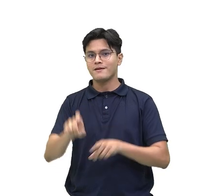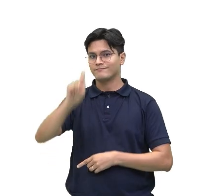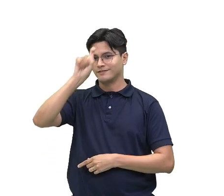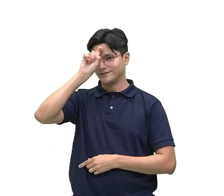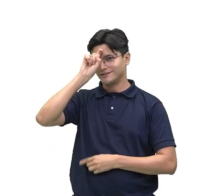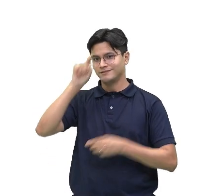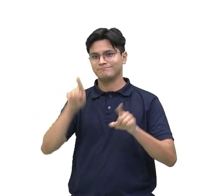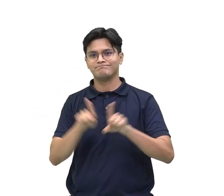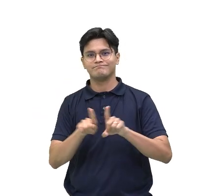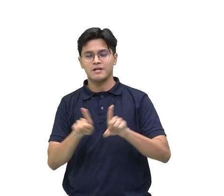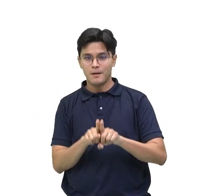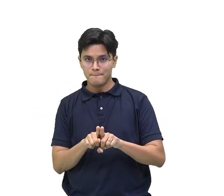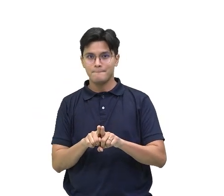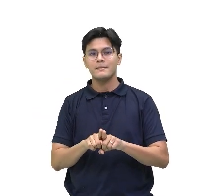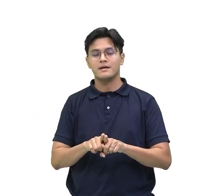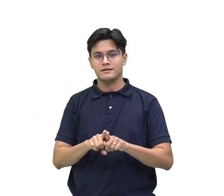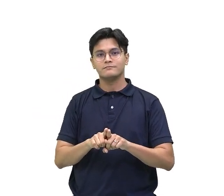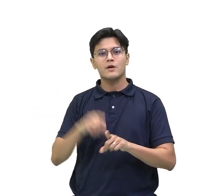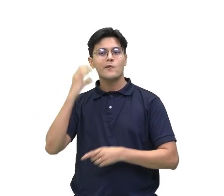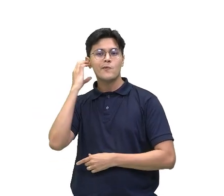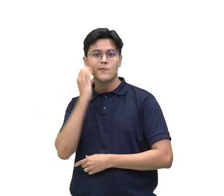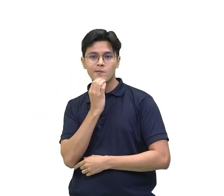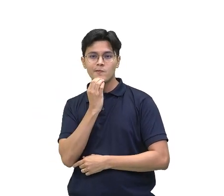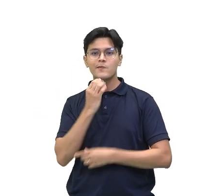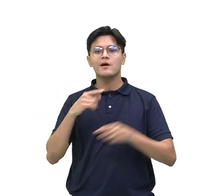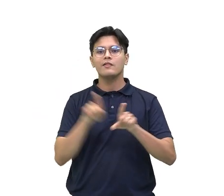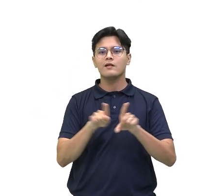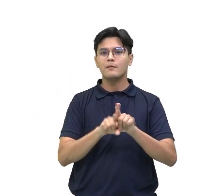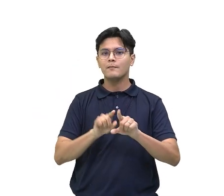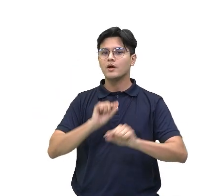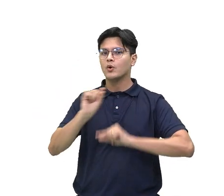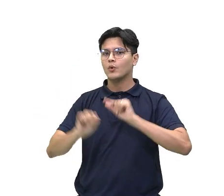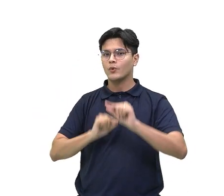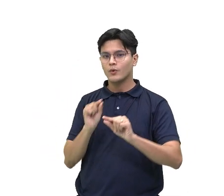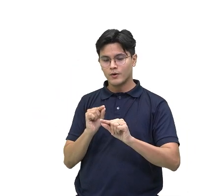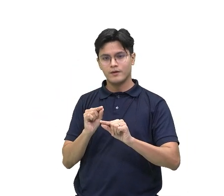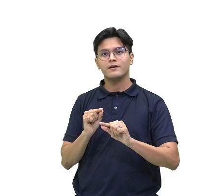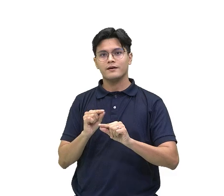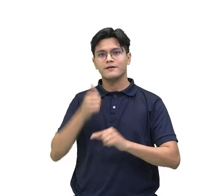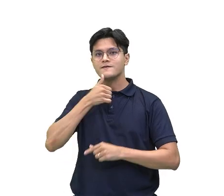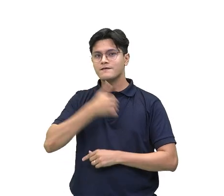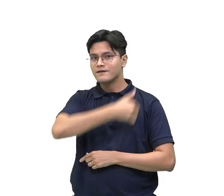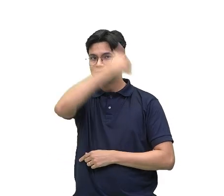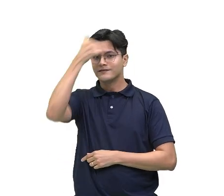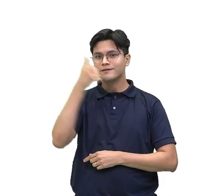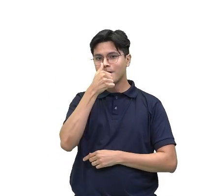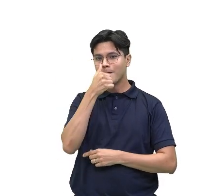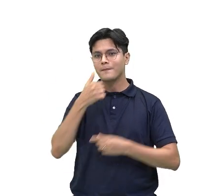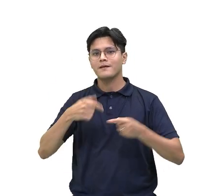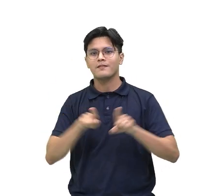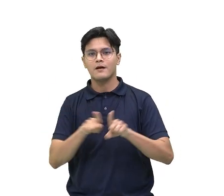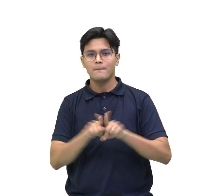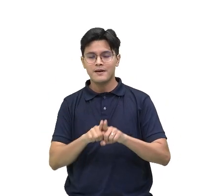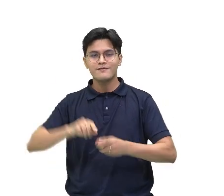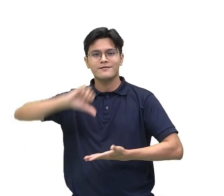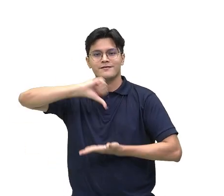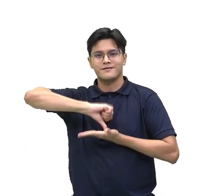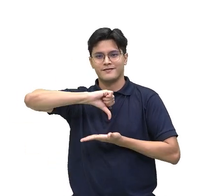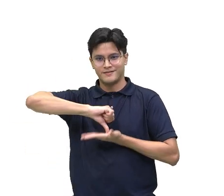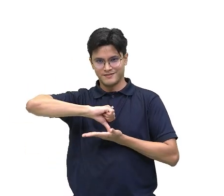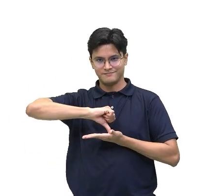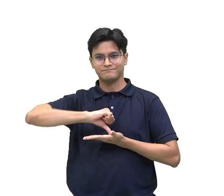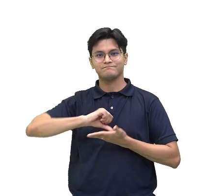Egito, os Emirados Árabes, Unidos, né, a Etiópia e também, o Irã,